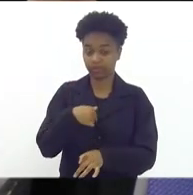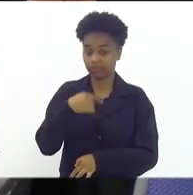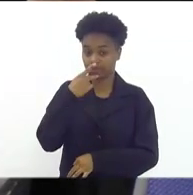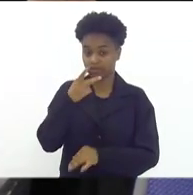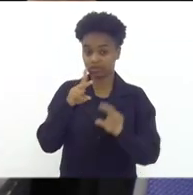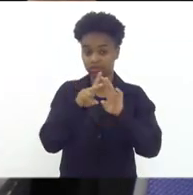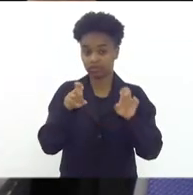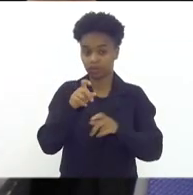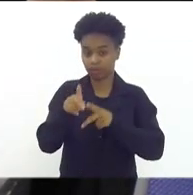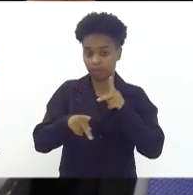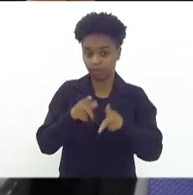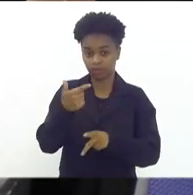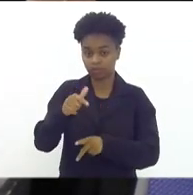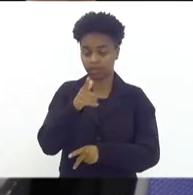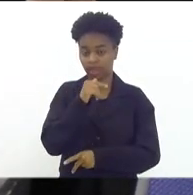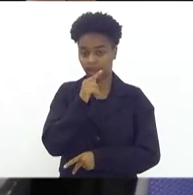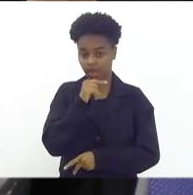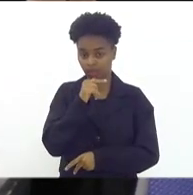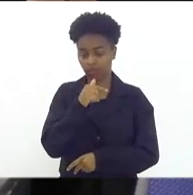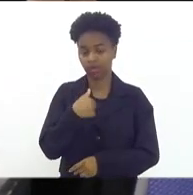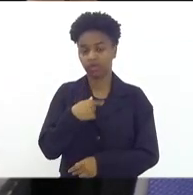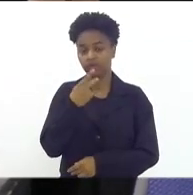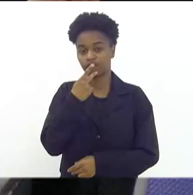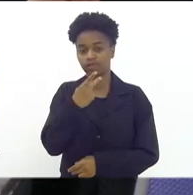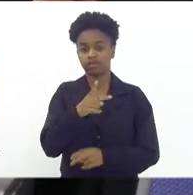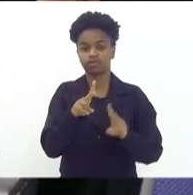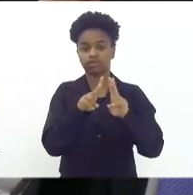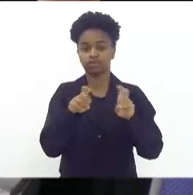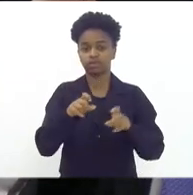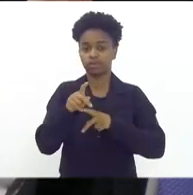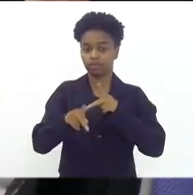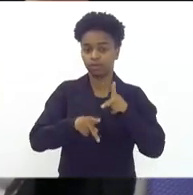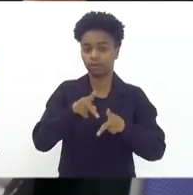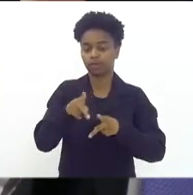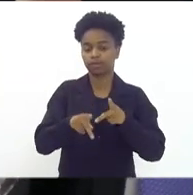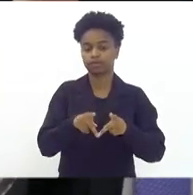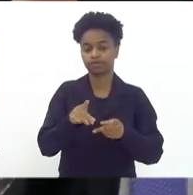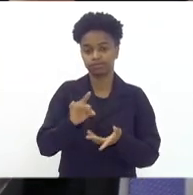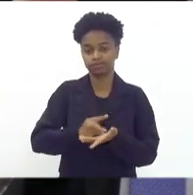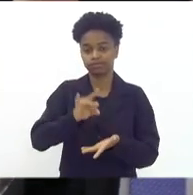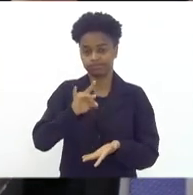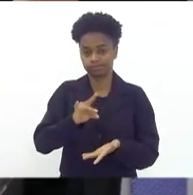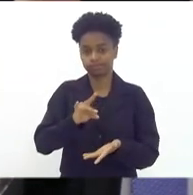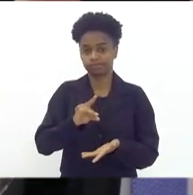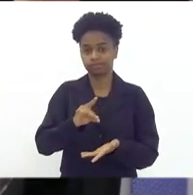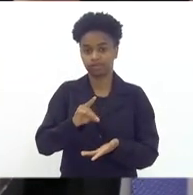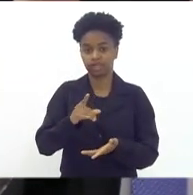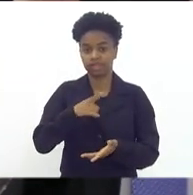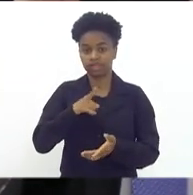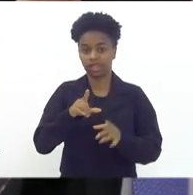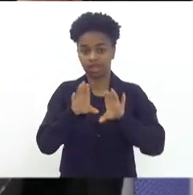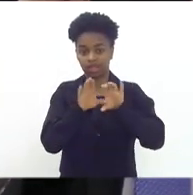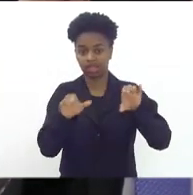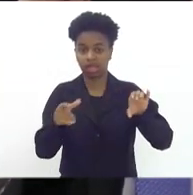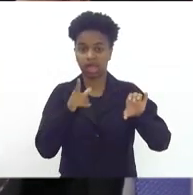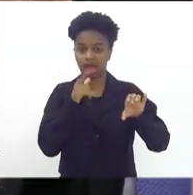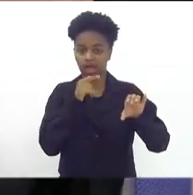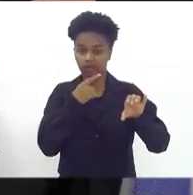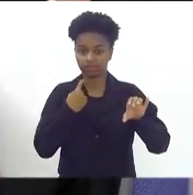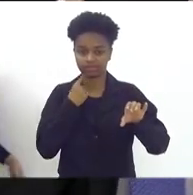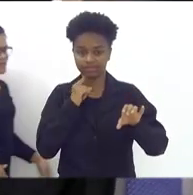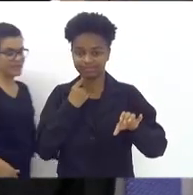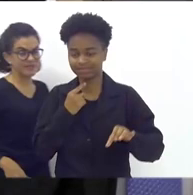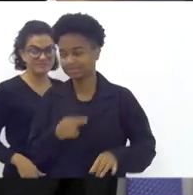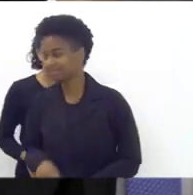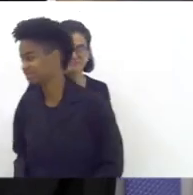que não tem água eu tô falando de uma população que literalmente tá no esgoto na praia de isqueira tô falando